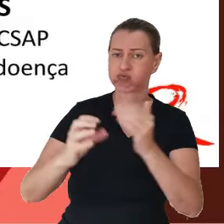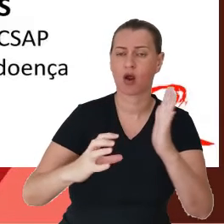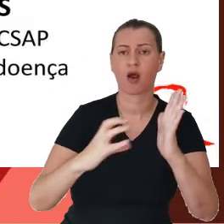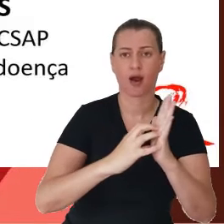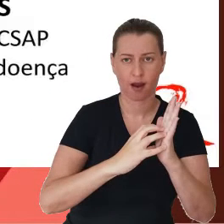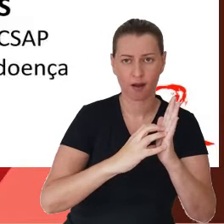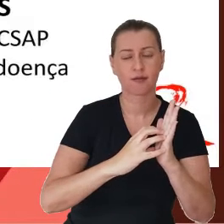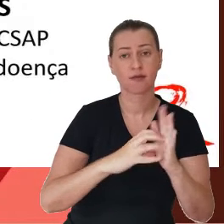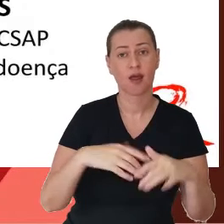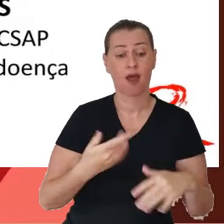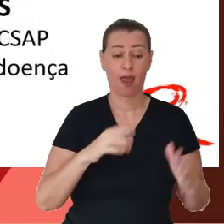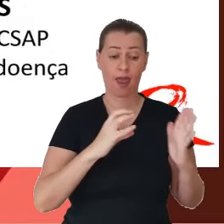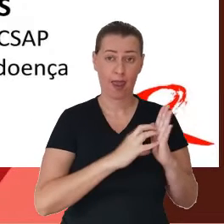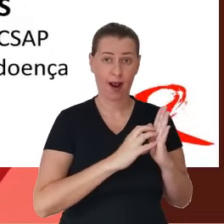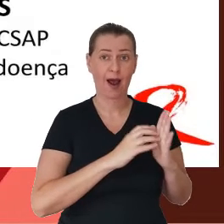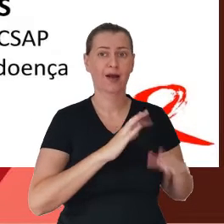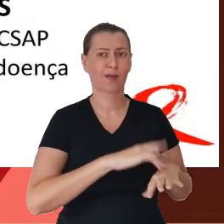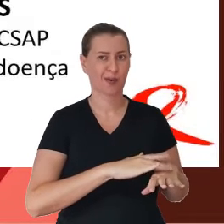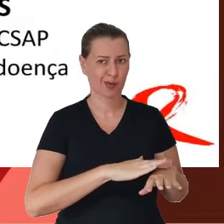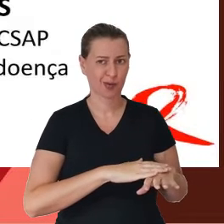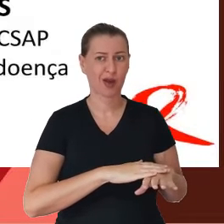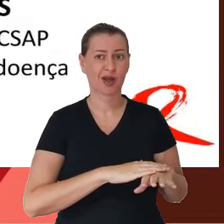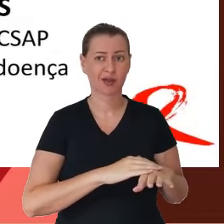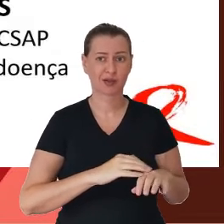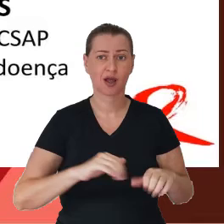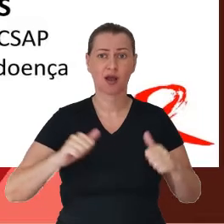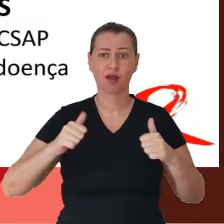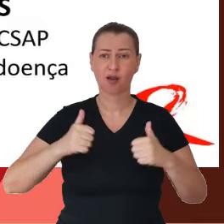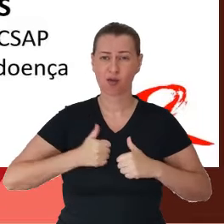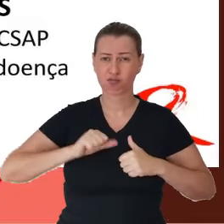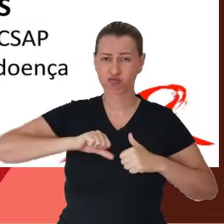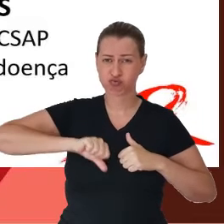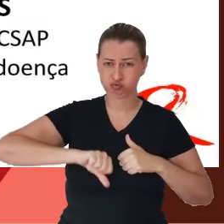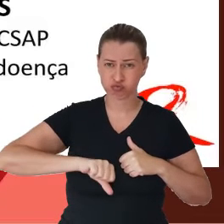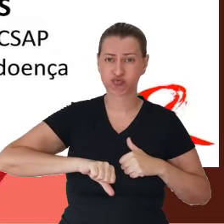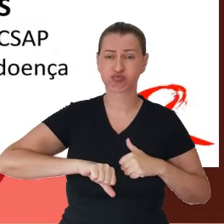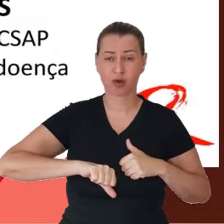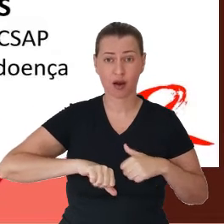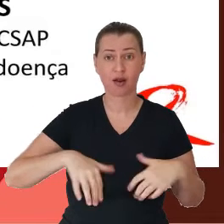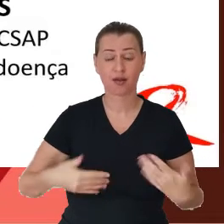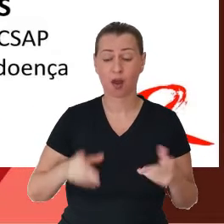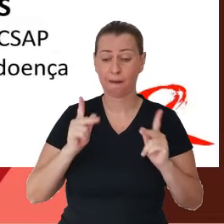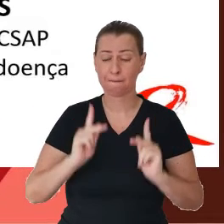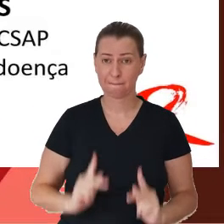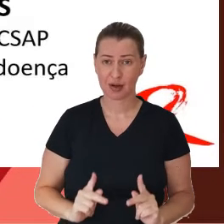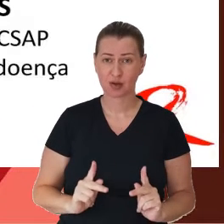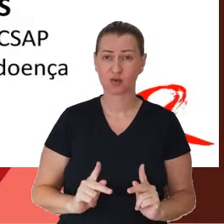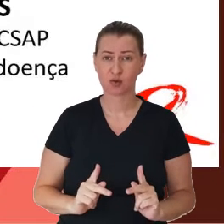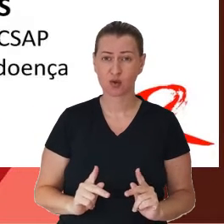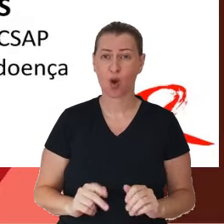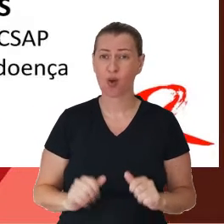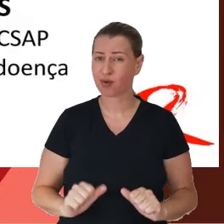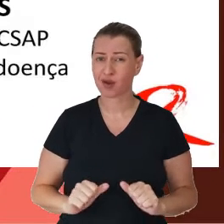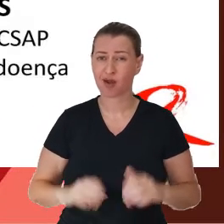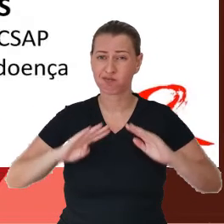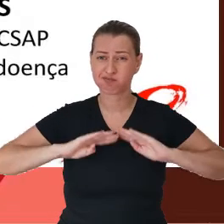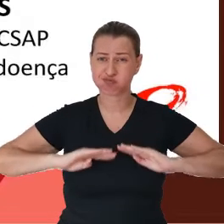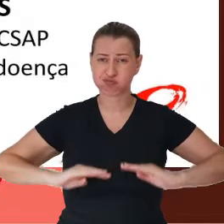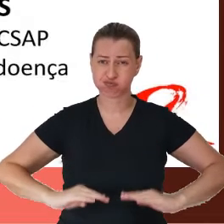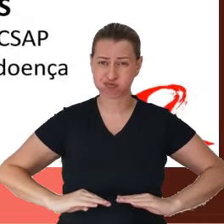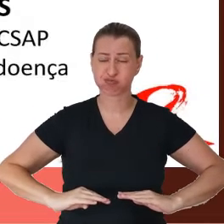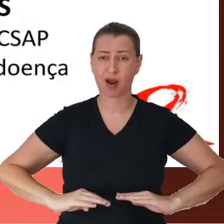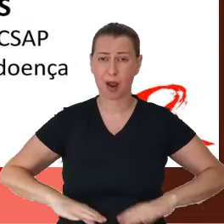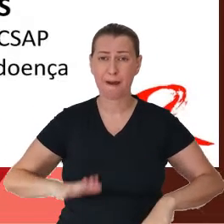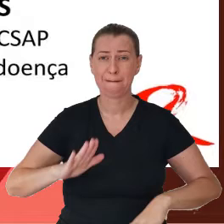que é uma doença de imunidade baixa, então é uma imunossupressão. A pessoa fica com a imunidade baixa e com isso ela fica